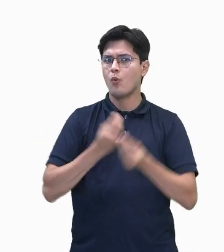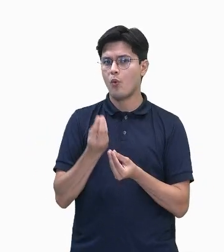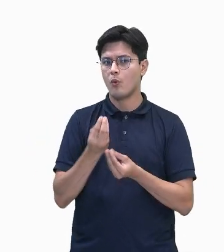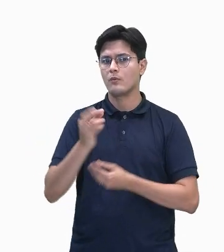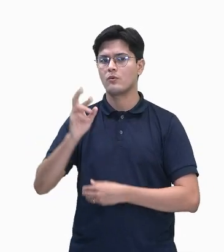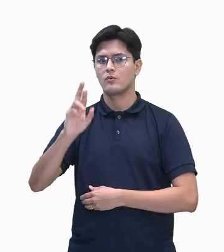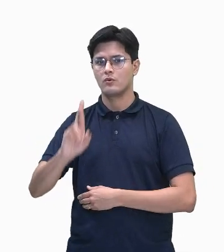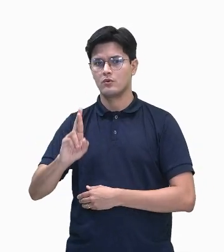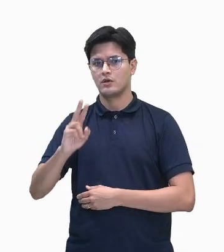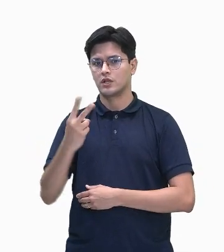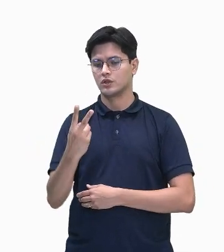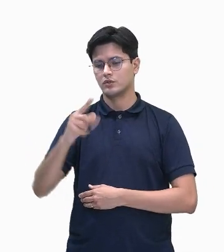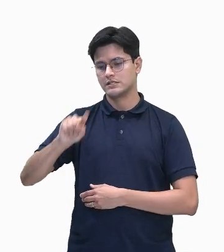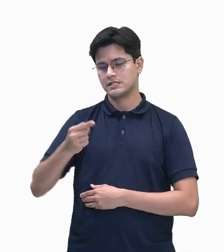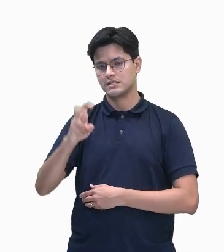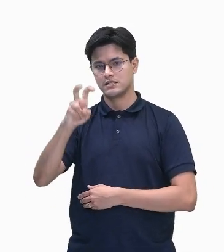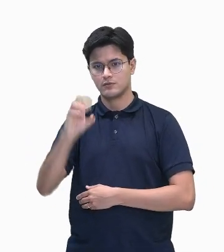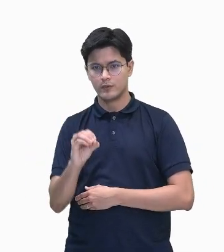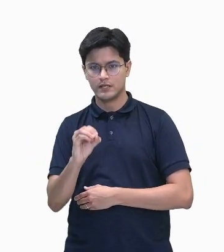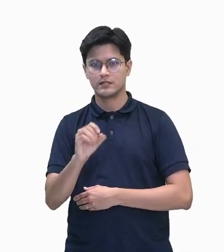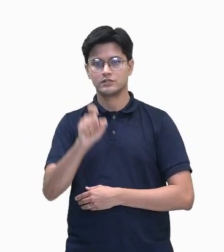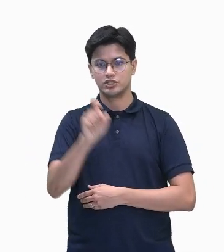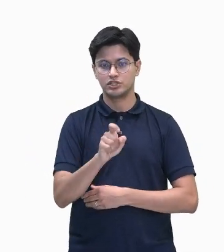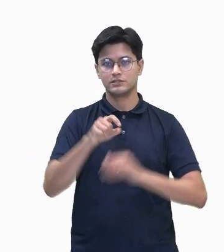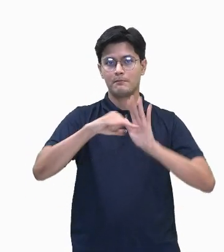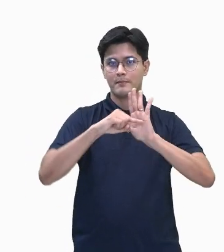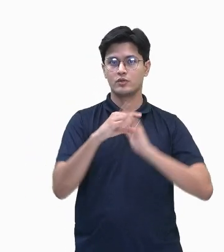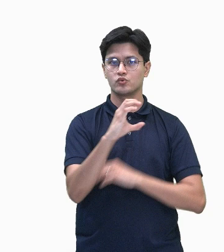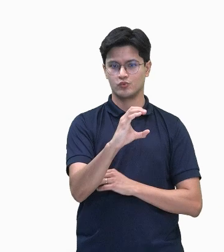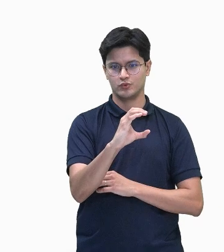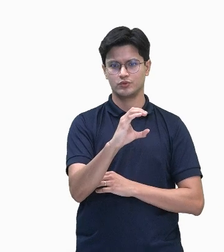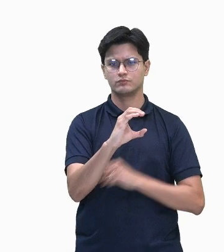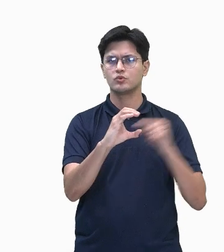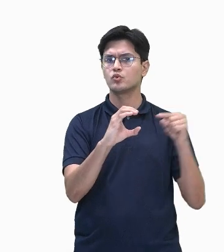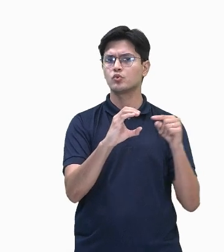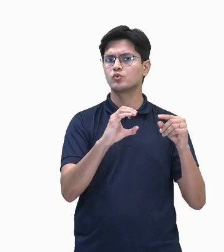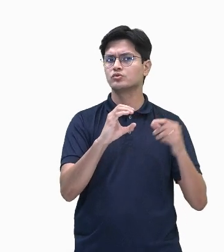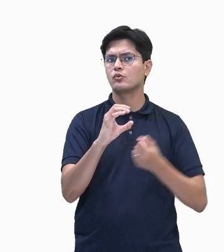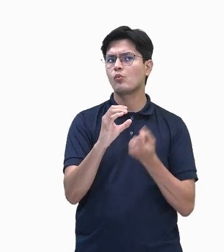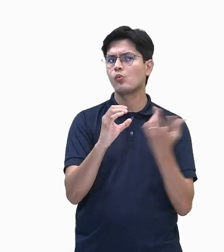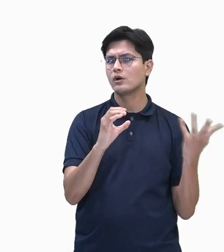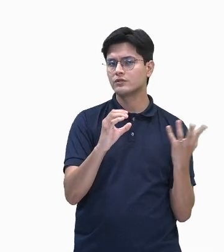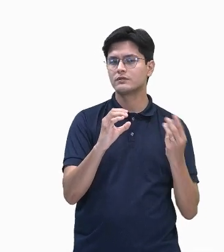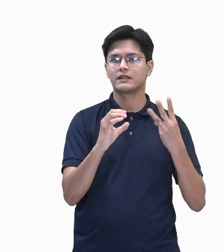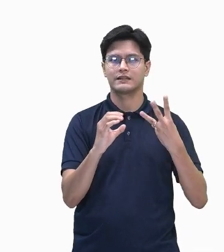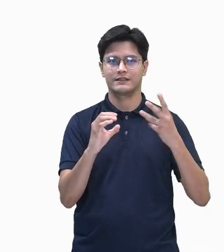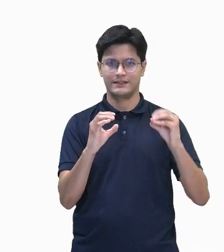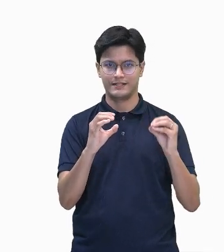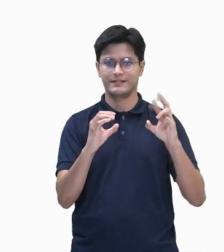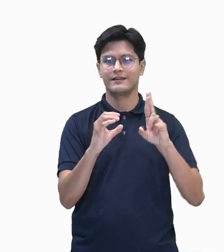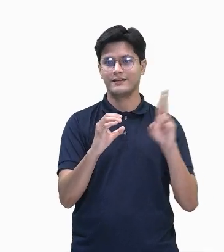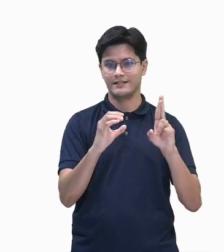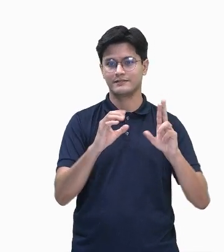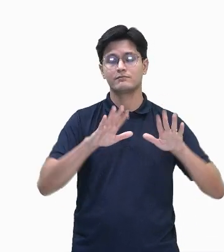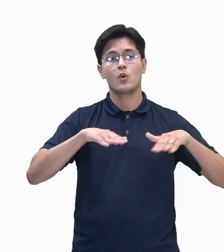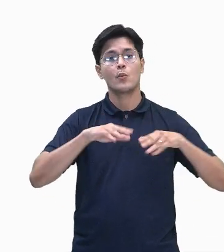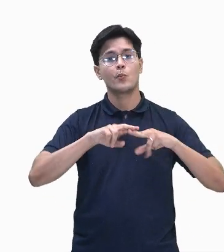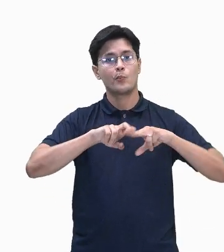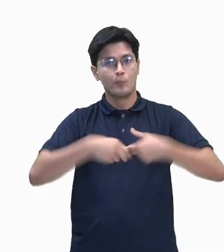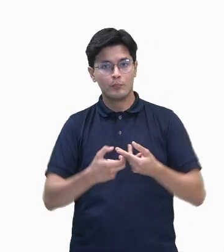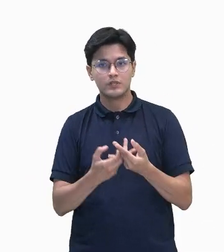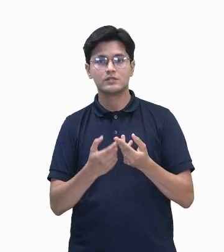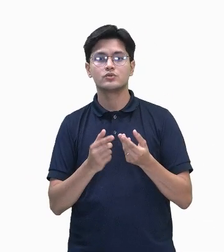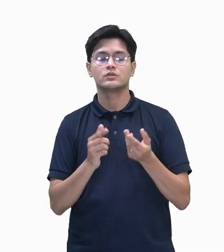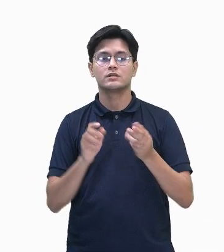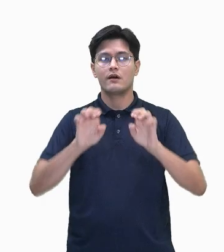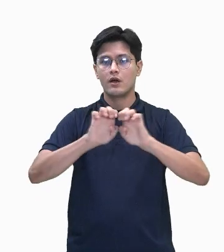a R$2,50x menos o custo. Mas quanto é o custo? O custo é R$30. Então, por isso ficamos na nossa equação aqui,